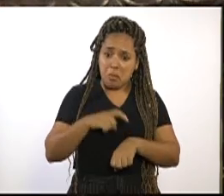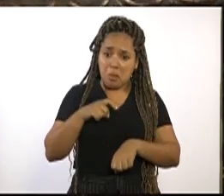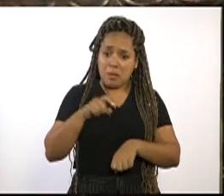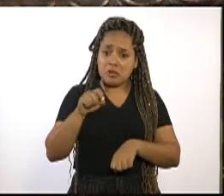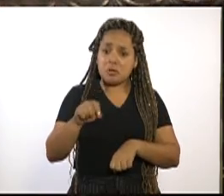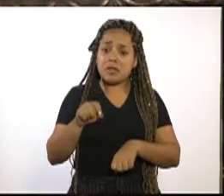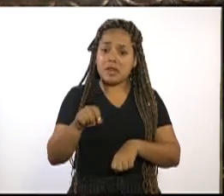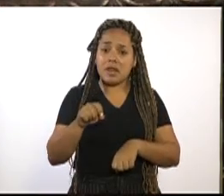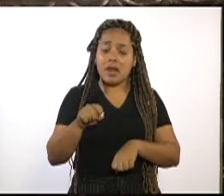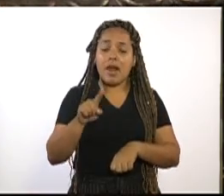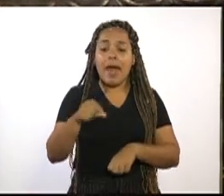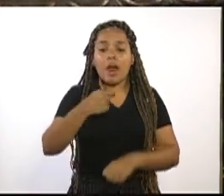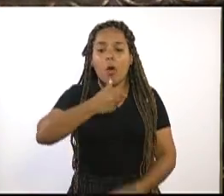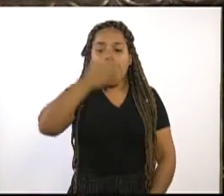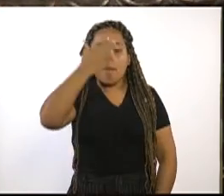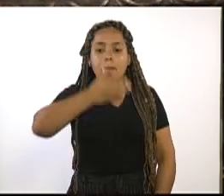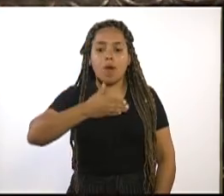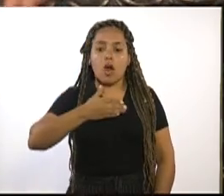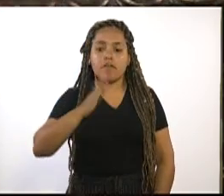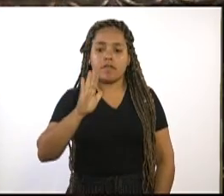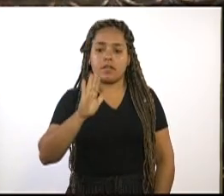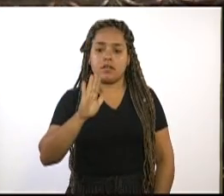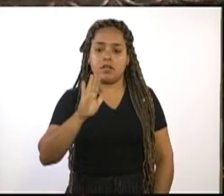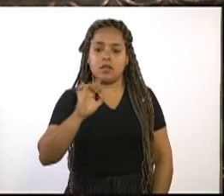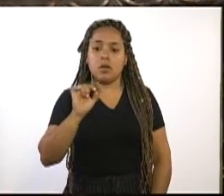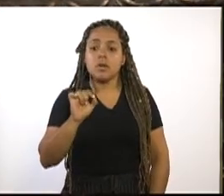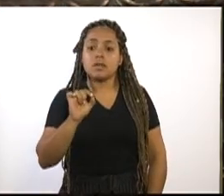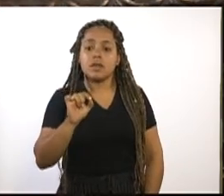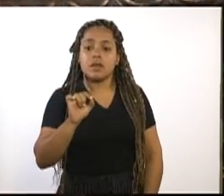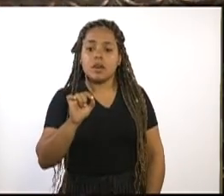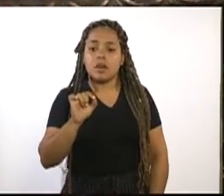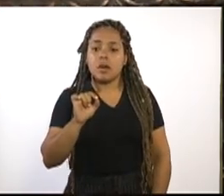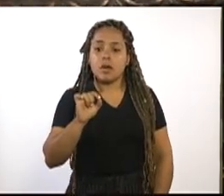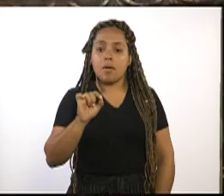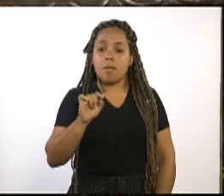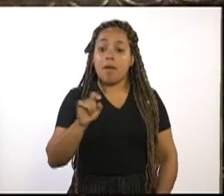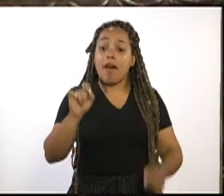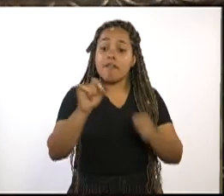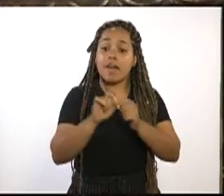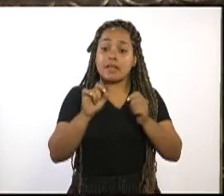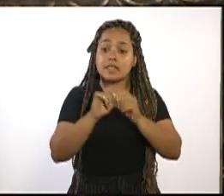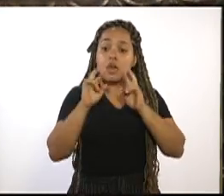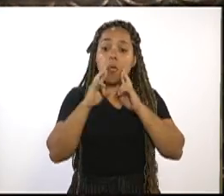a conclamação para um ato público